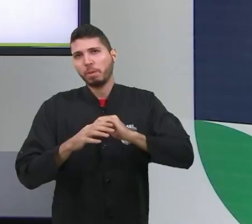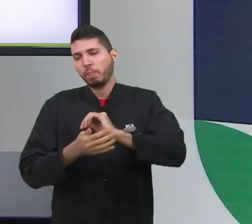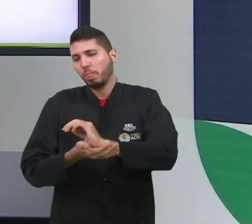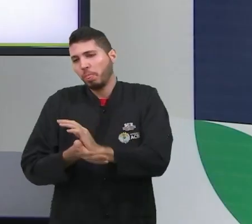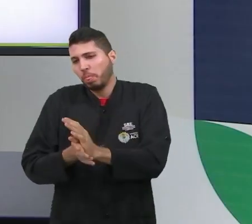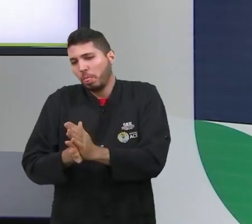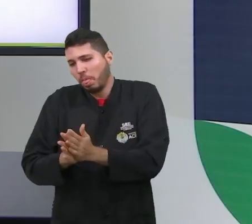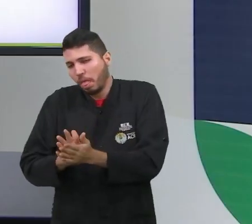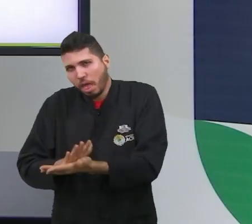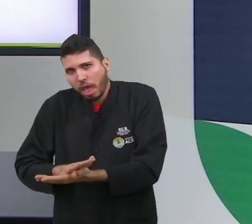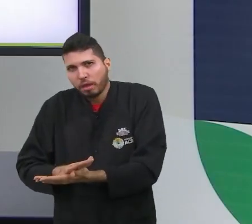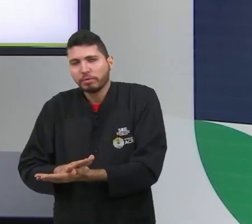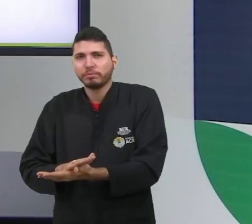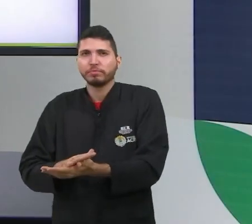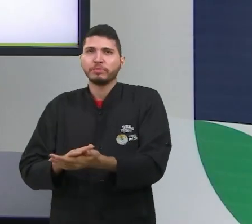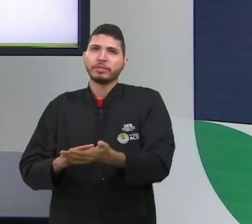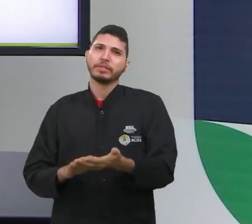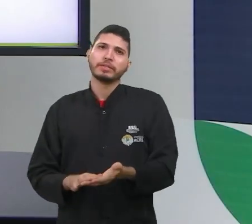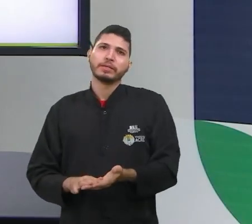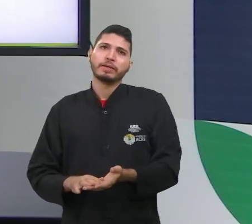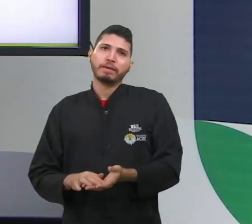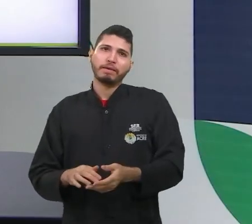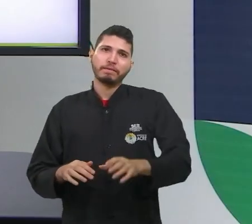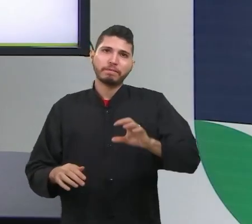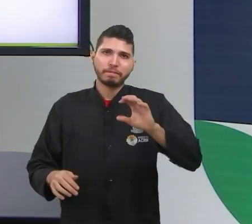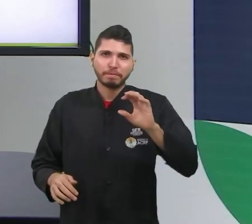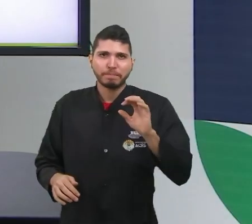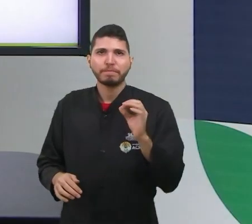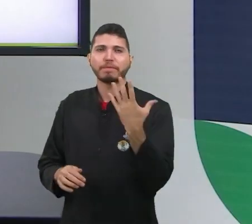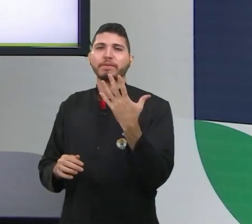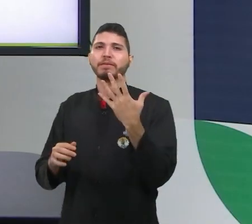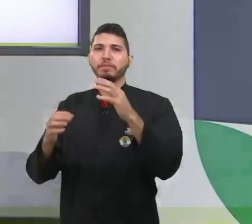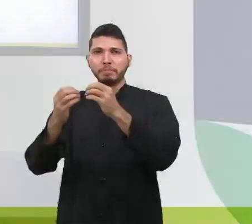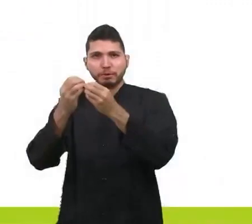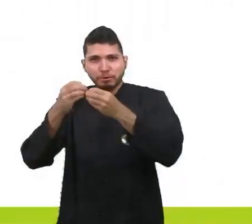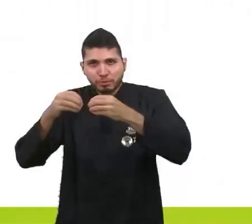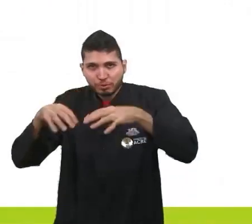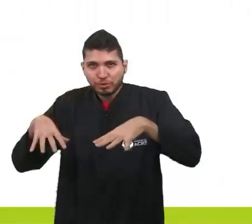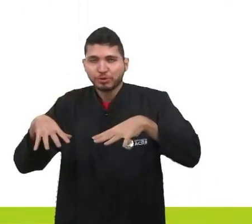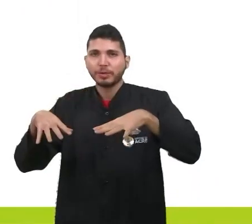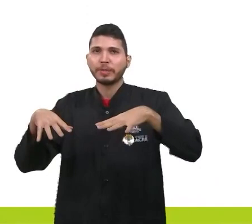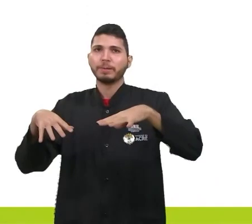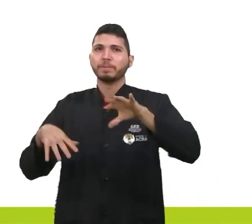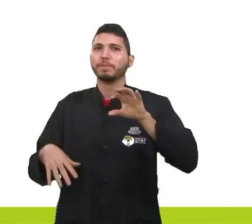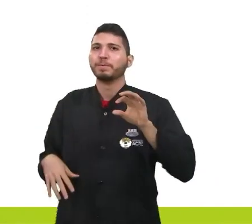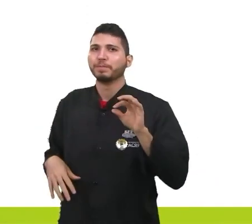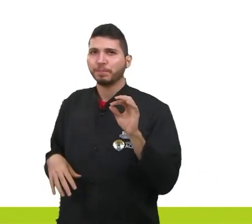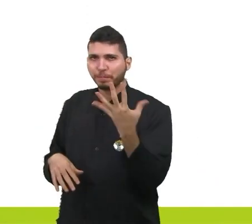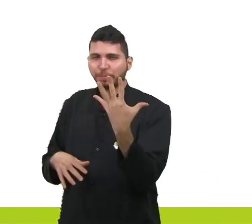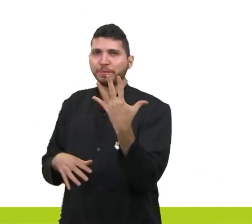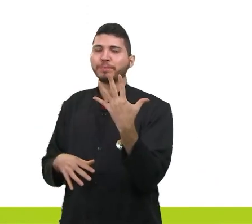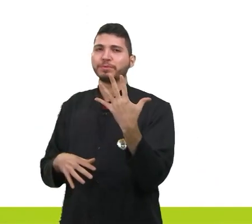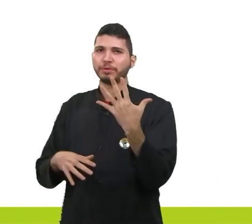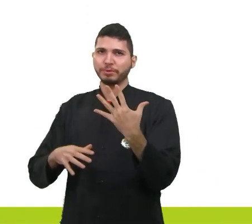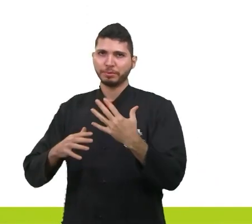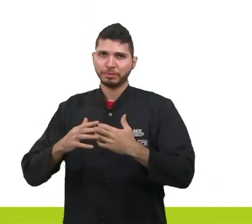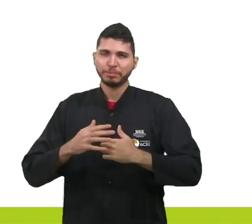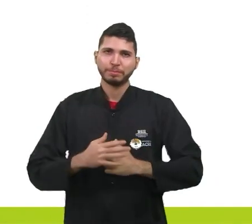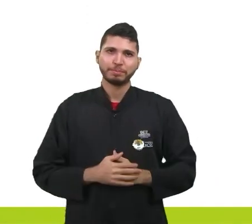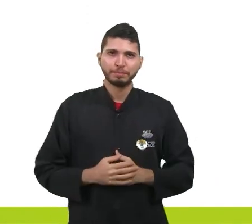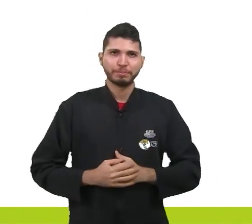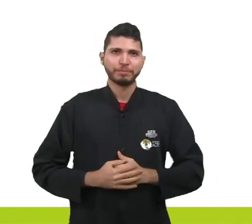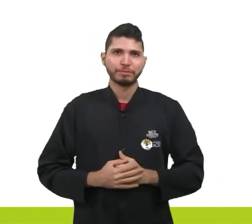nas regiões, como vocês vão observar no próprio mapa, onde nós temos concentrações